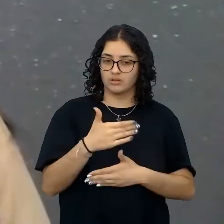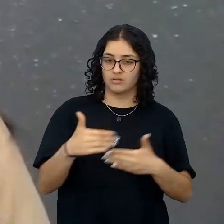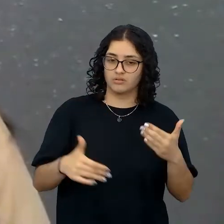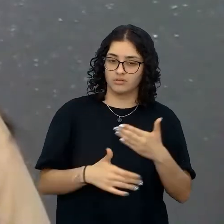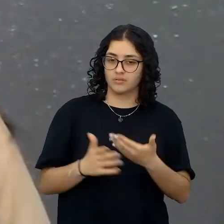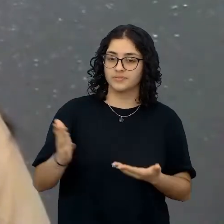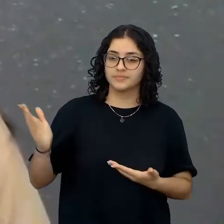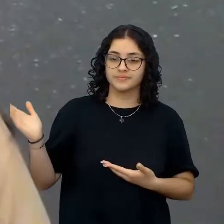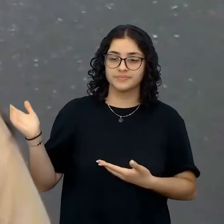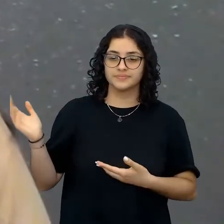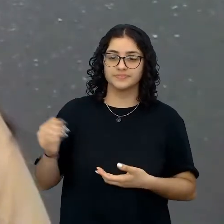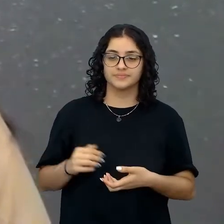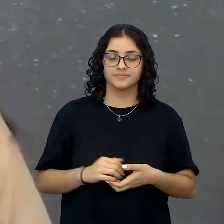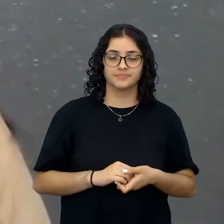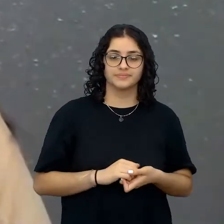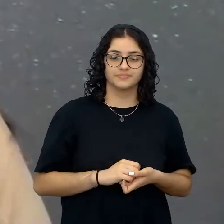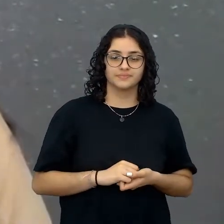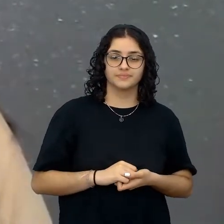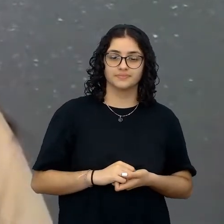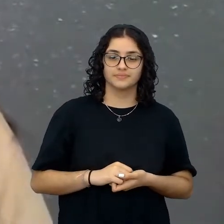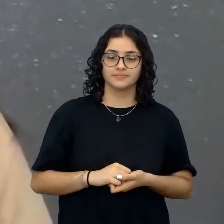um segundinho, vamos lá.